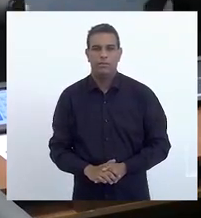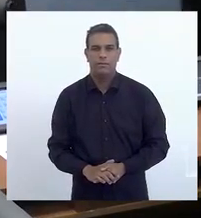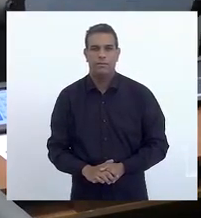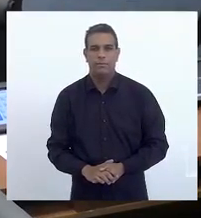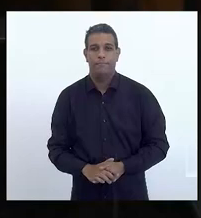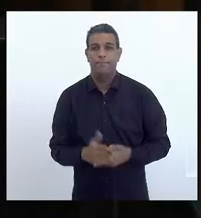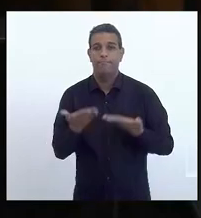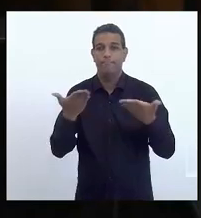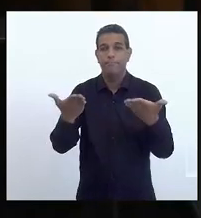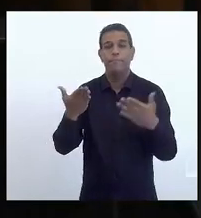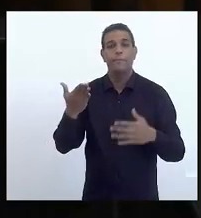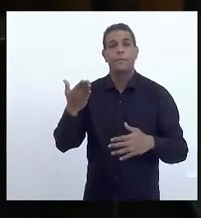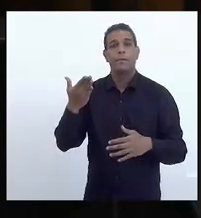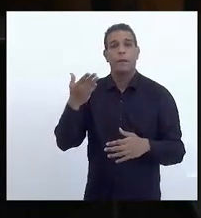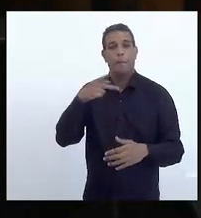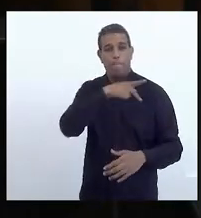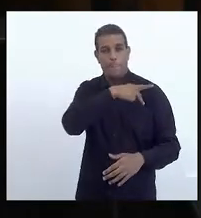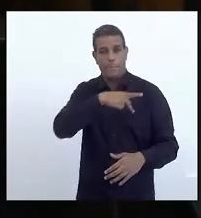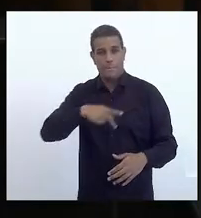Senhor presidente,